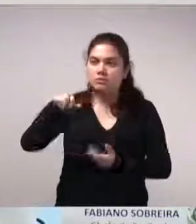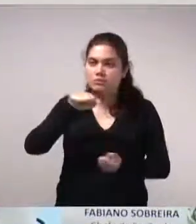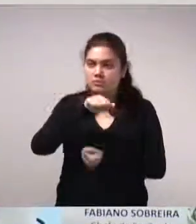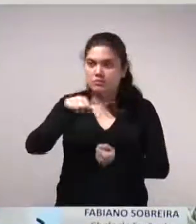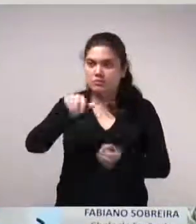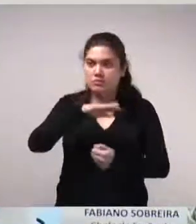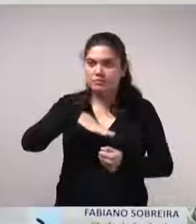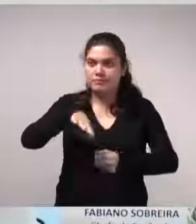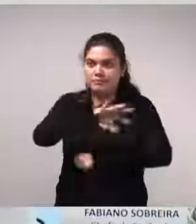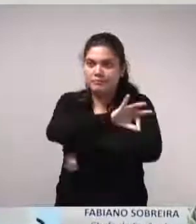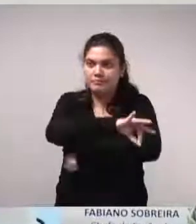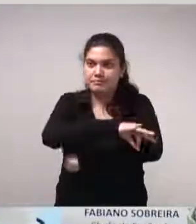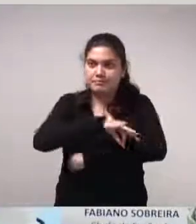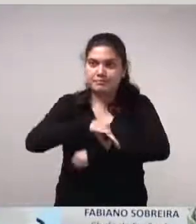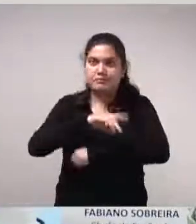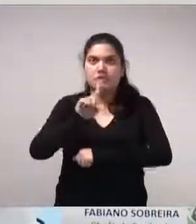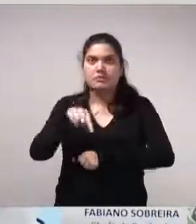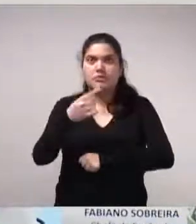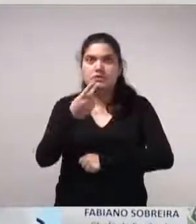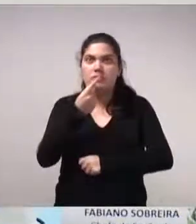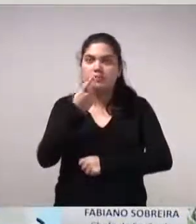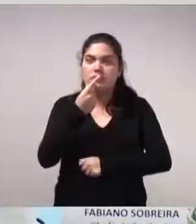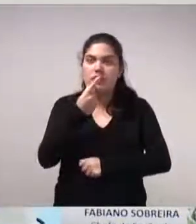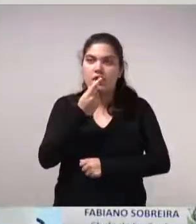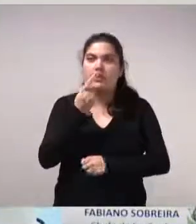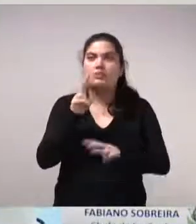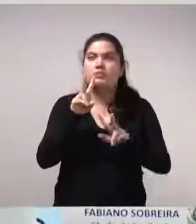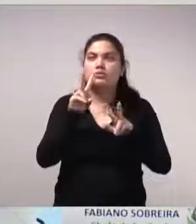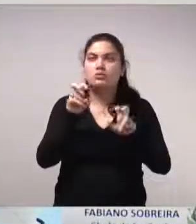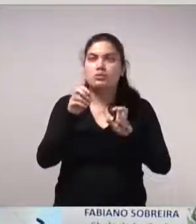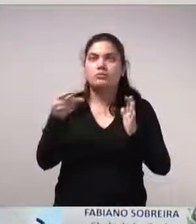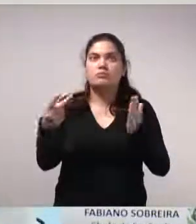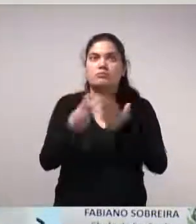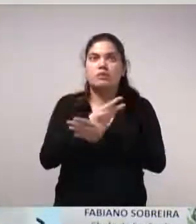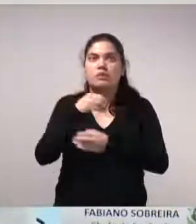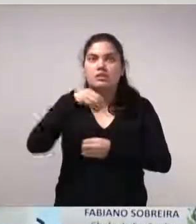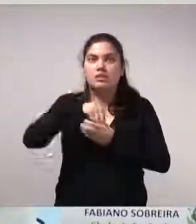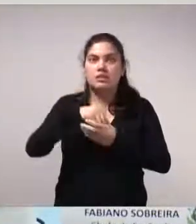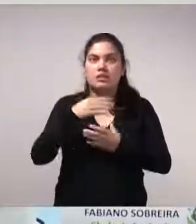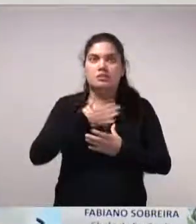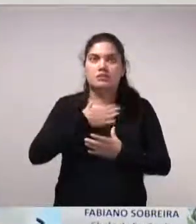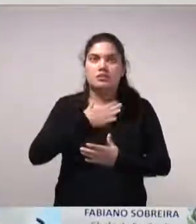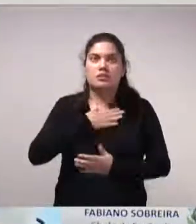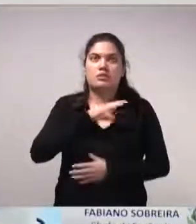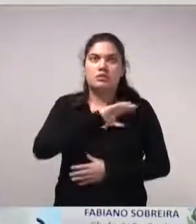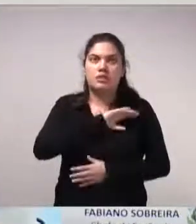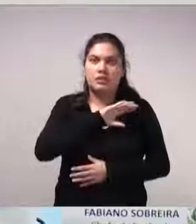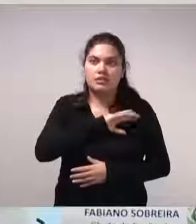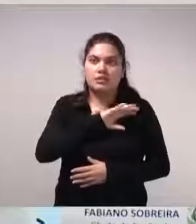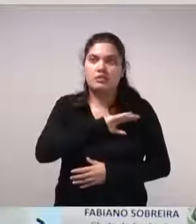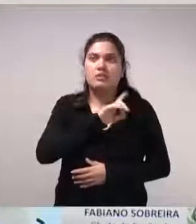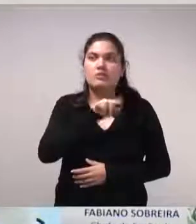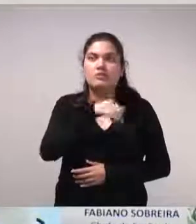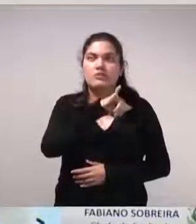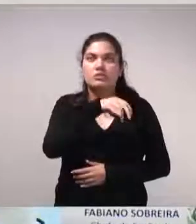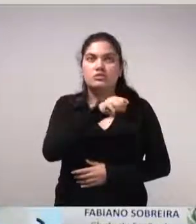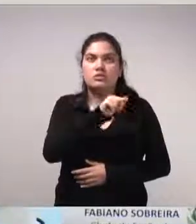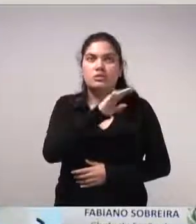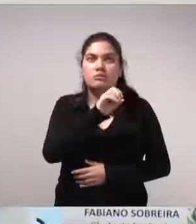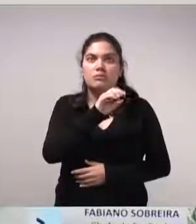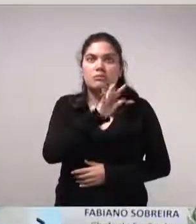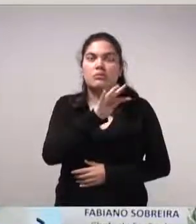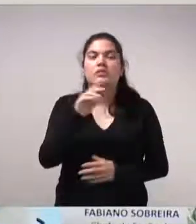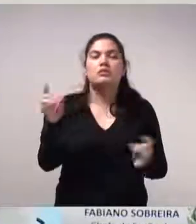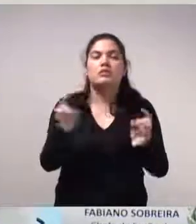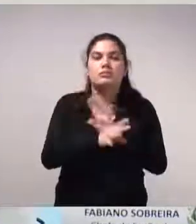arquitetura. Em seguida, eu falo das ações implementadas lá pela minha coordenação especificamente, e o Zabô termina com algumas